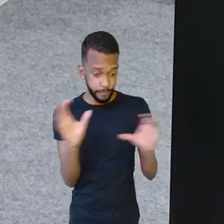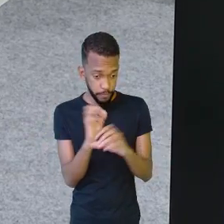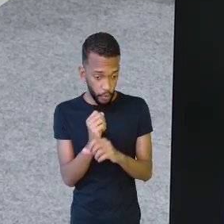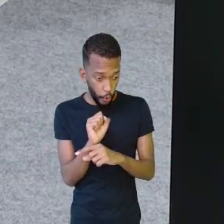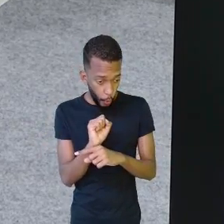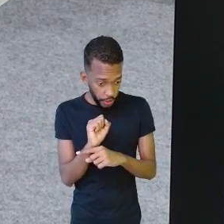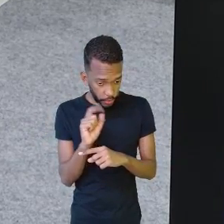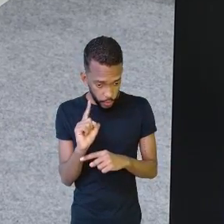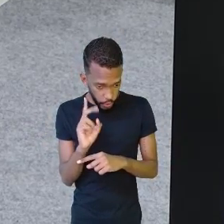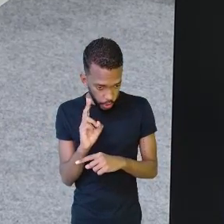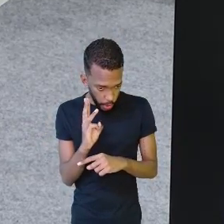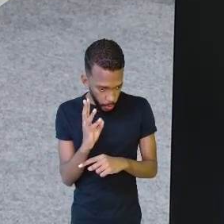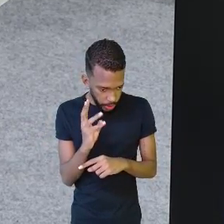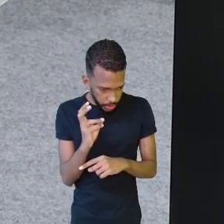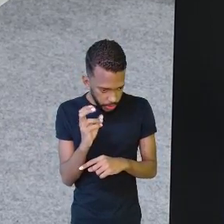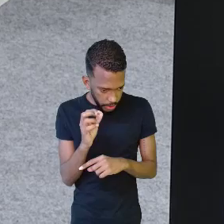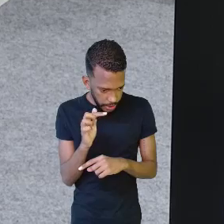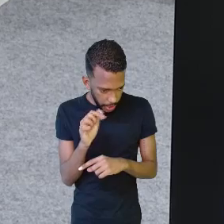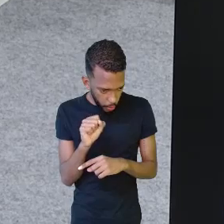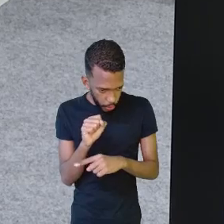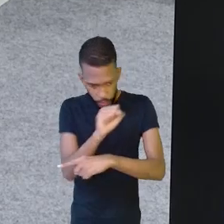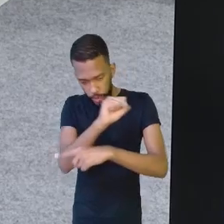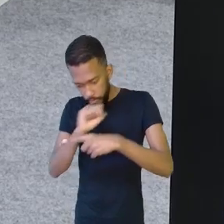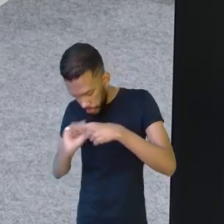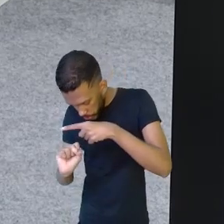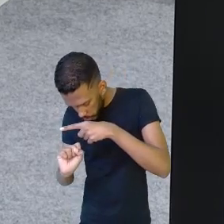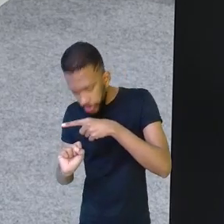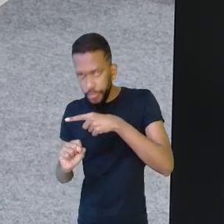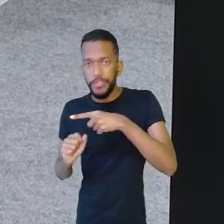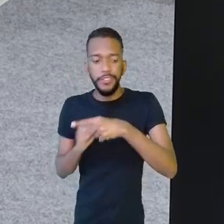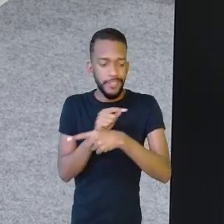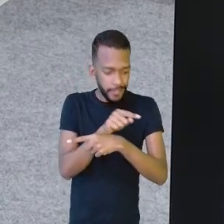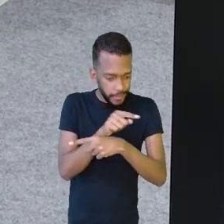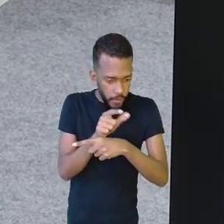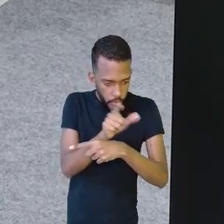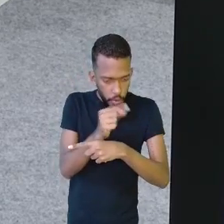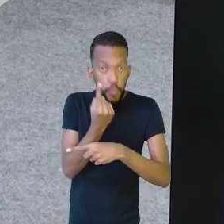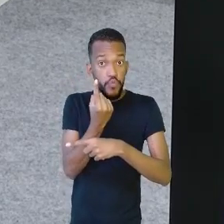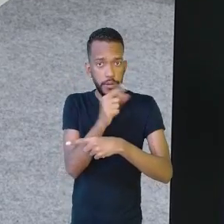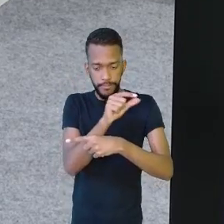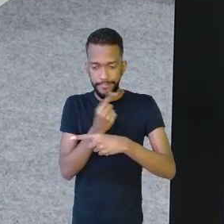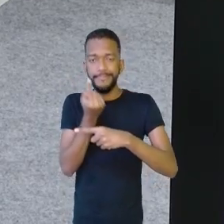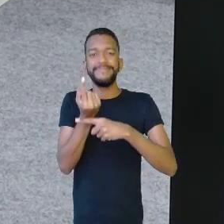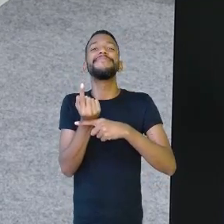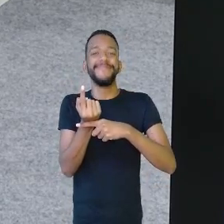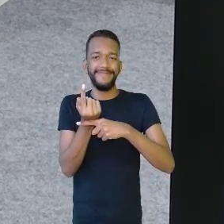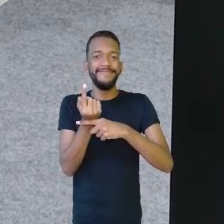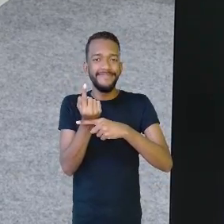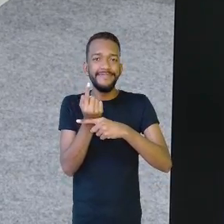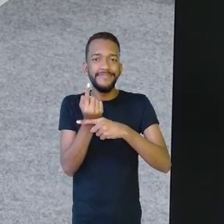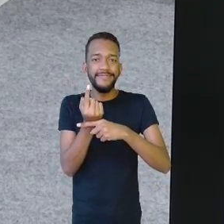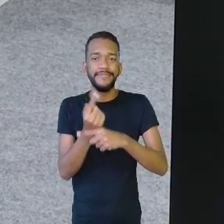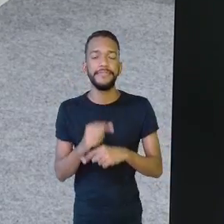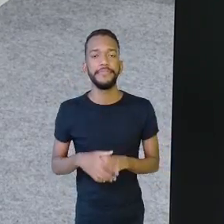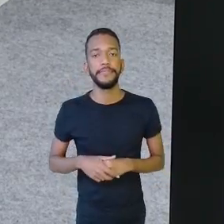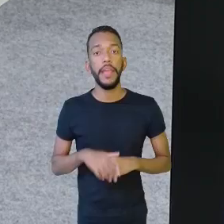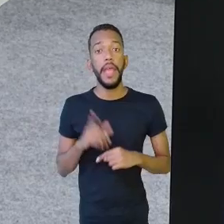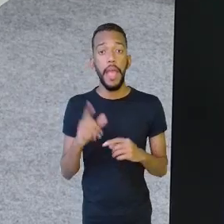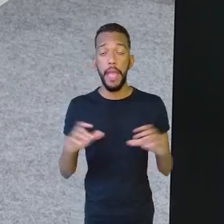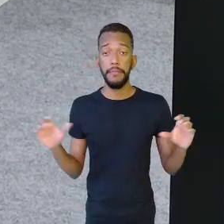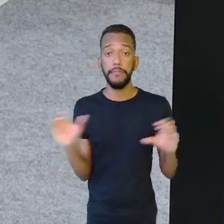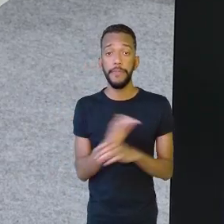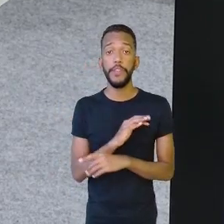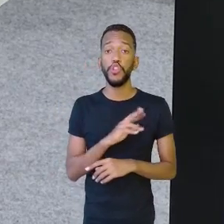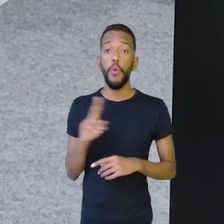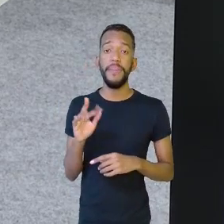formei uma fração. Fração significa que é o número que está representando algo que não está inteiro. Como eu